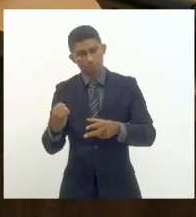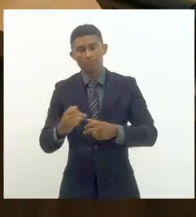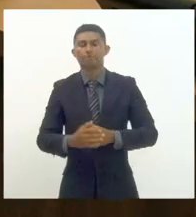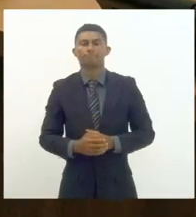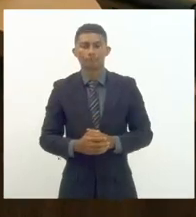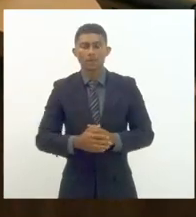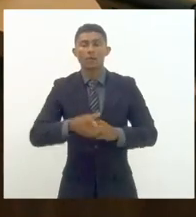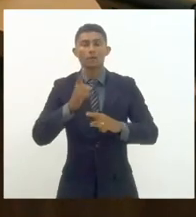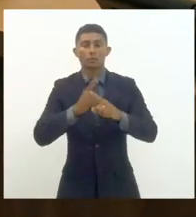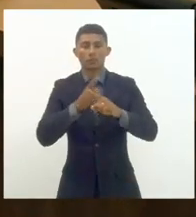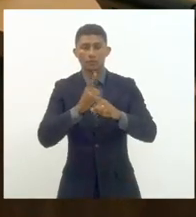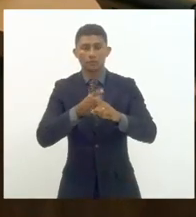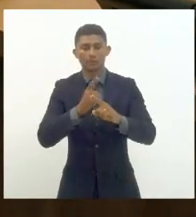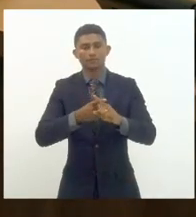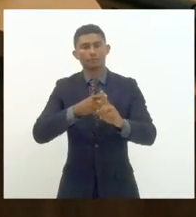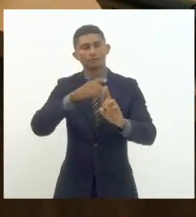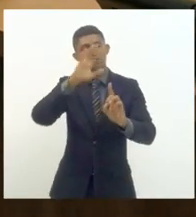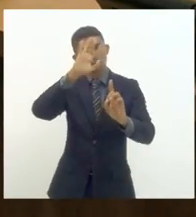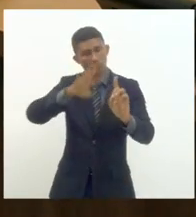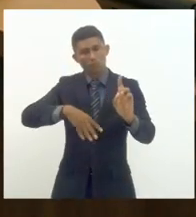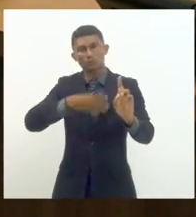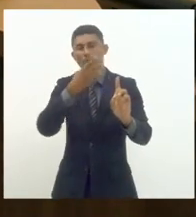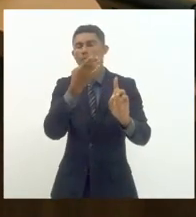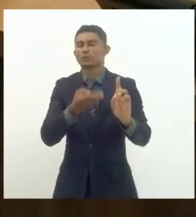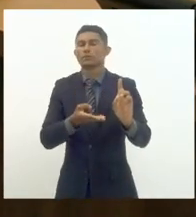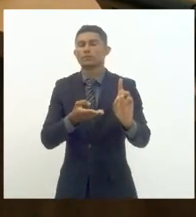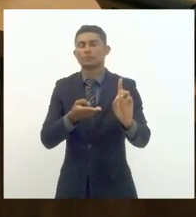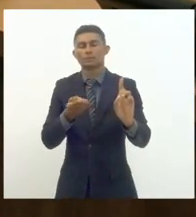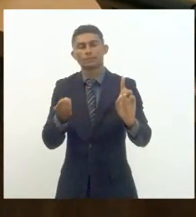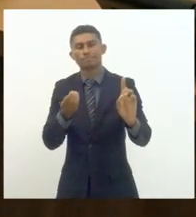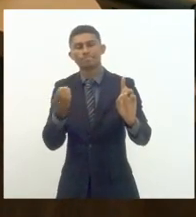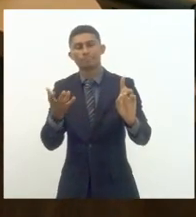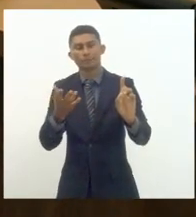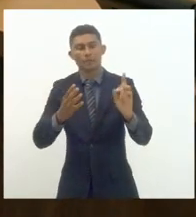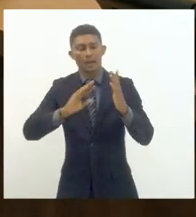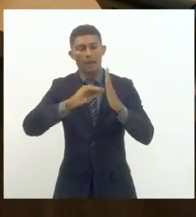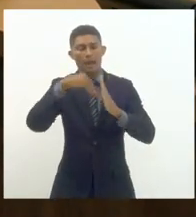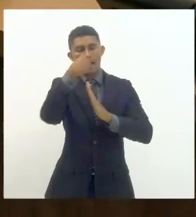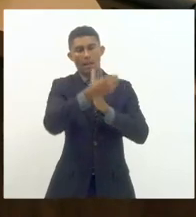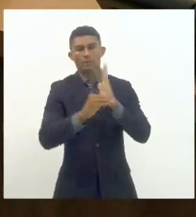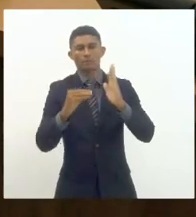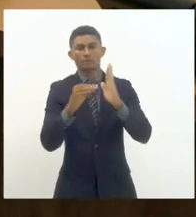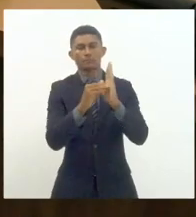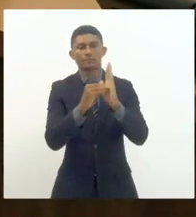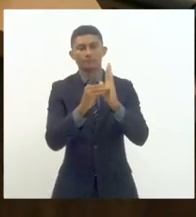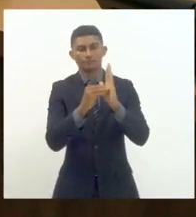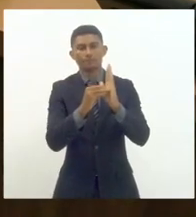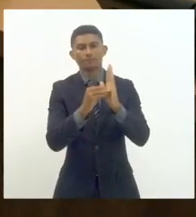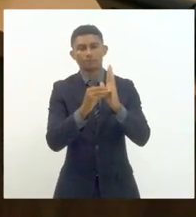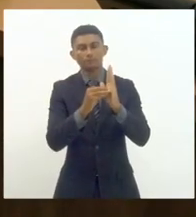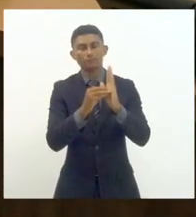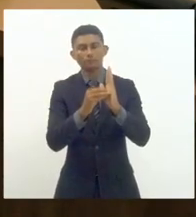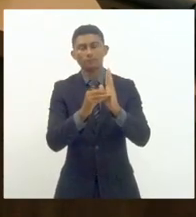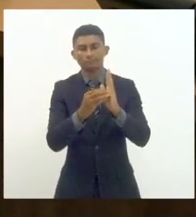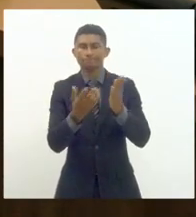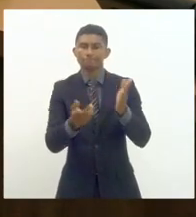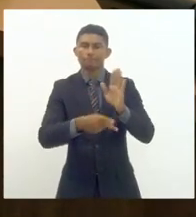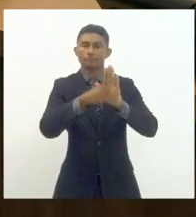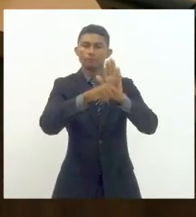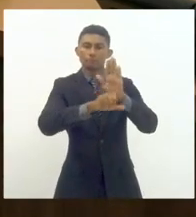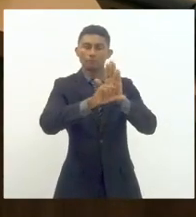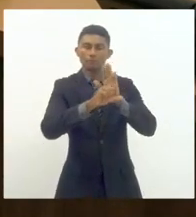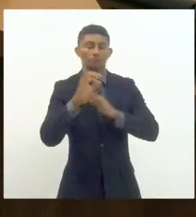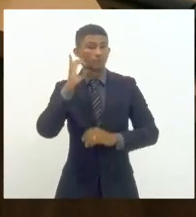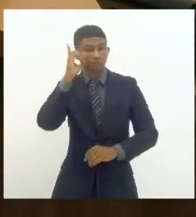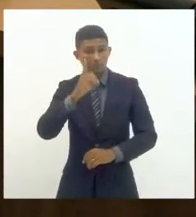porque a homenagem que está se fazendo, para incluir no calendário oficial, dos projetos da deputada